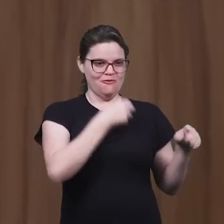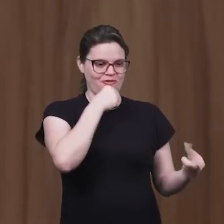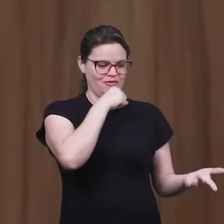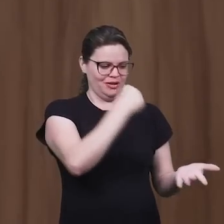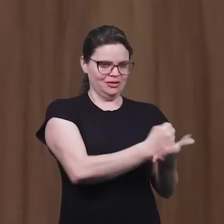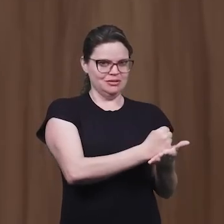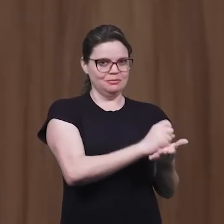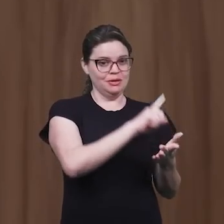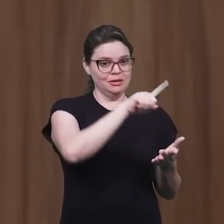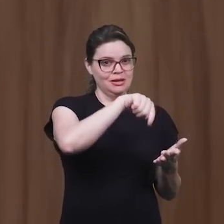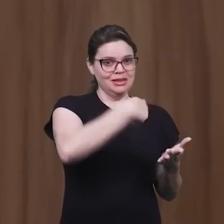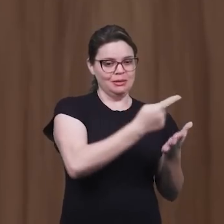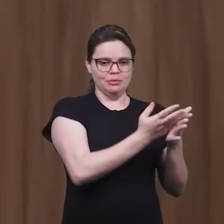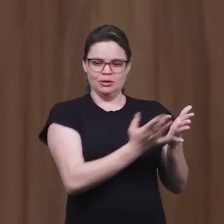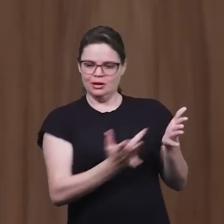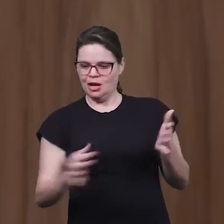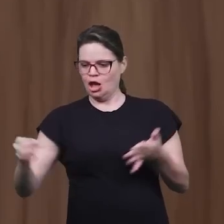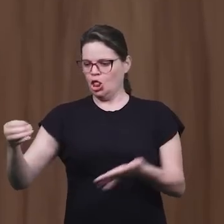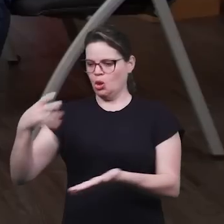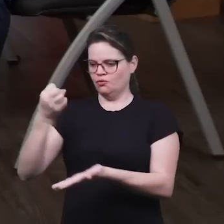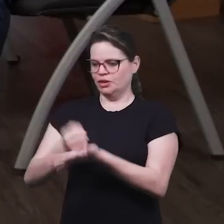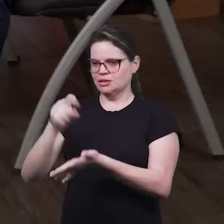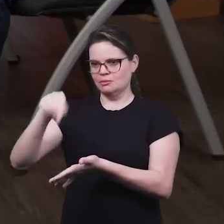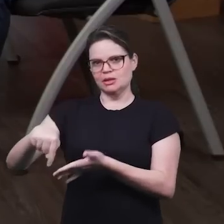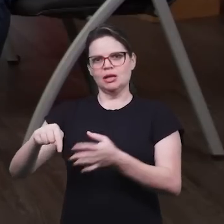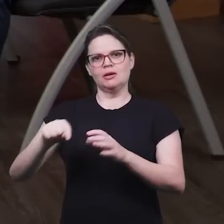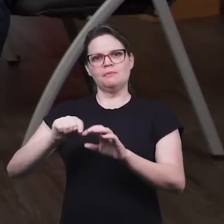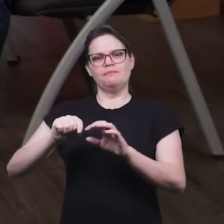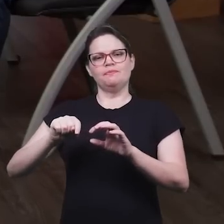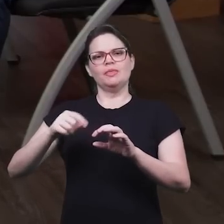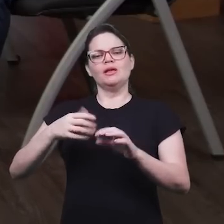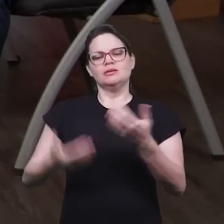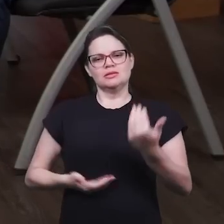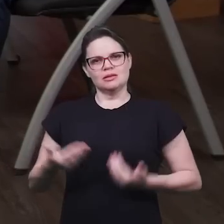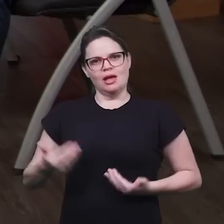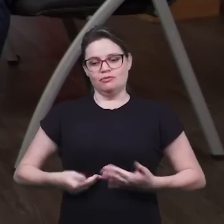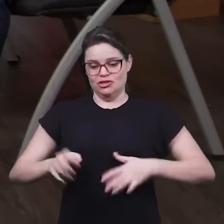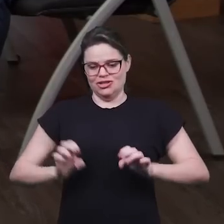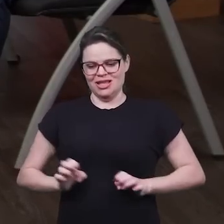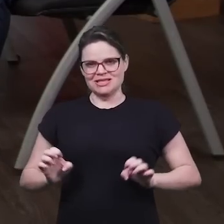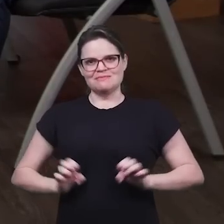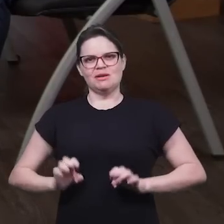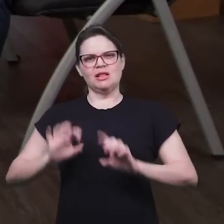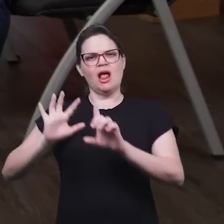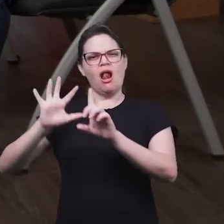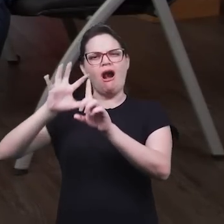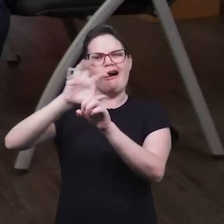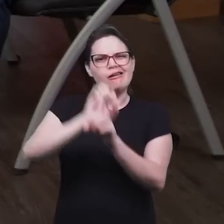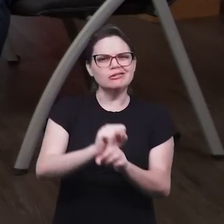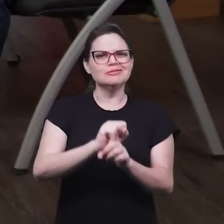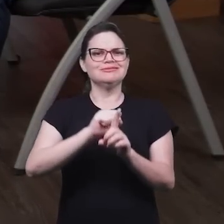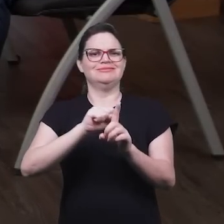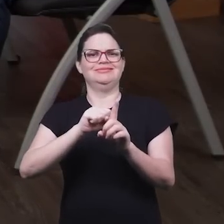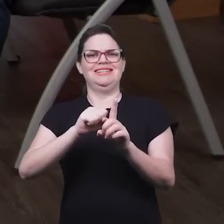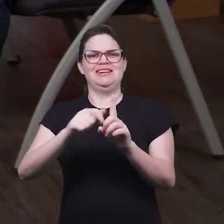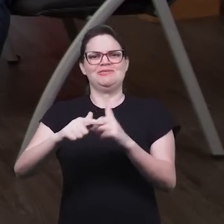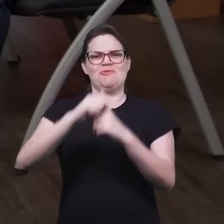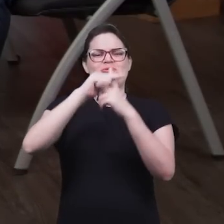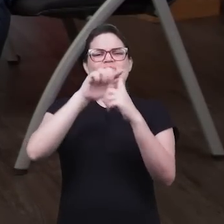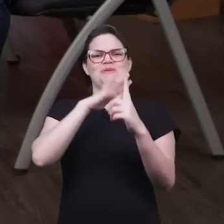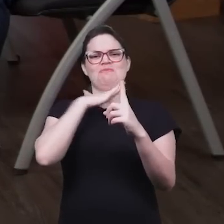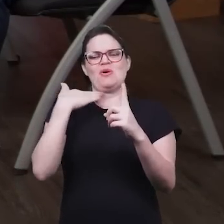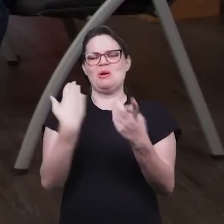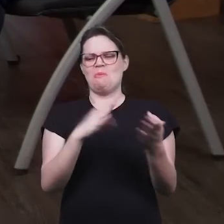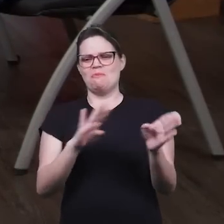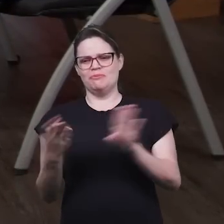arenas passaram. É o que nós passamos nos dias de hoje. A vinha que nós recebemos por herança, e creio que os companheiros também vão falar um